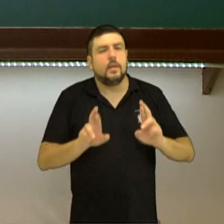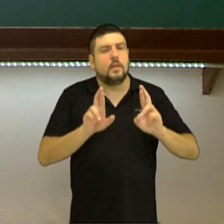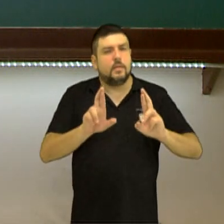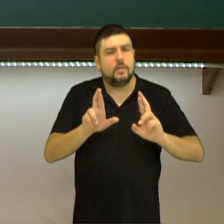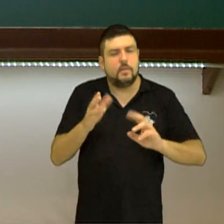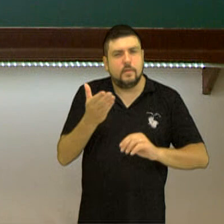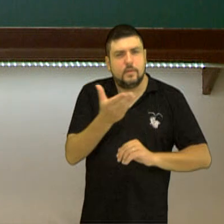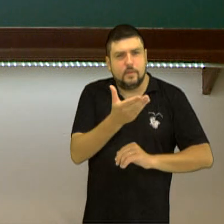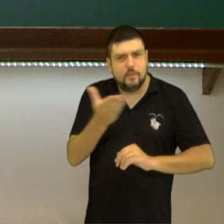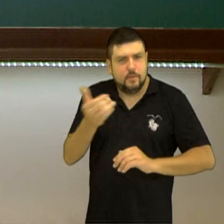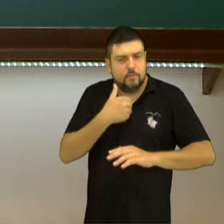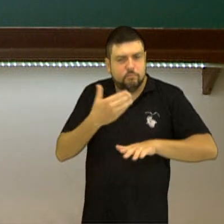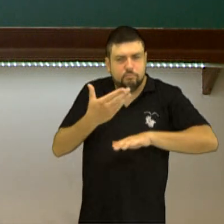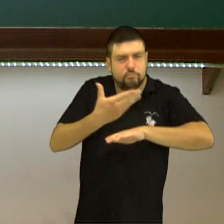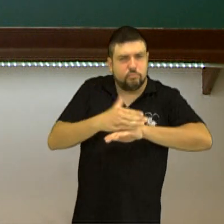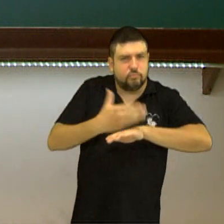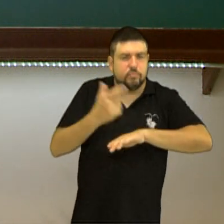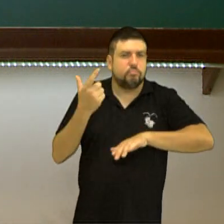aqui,